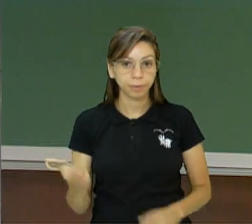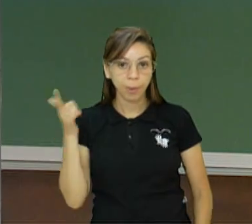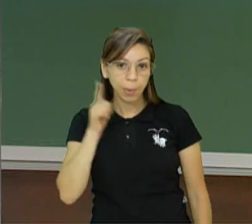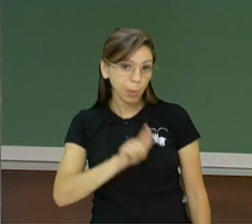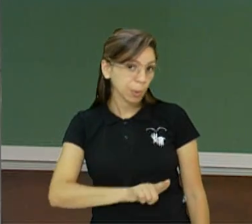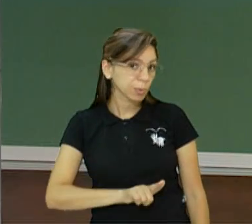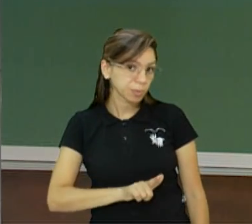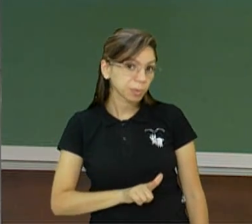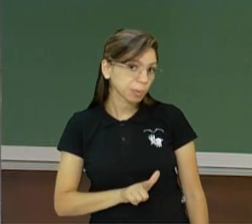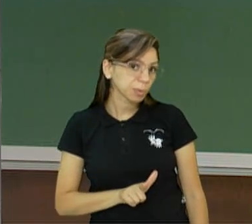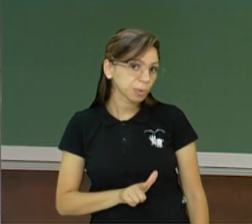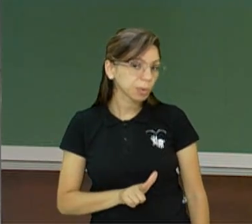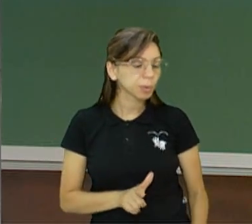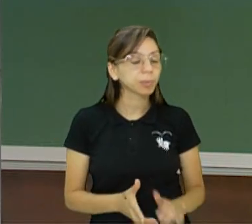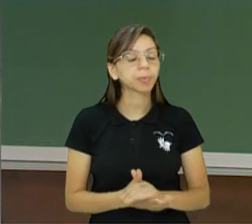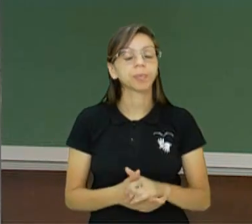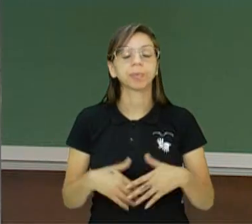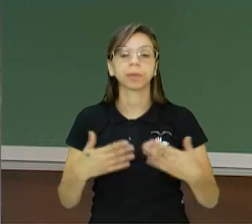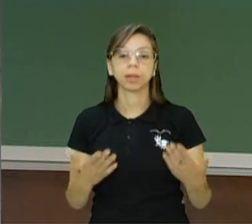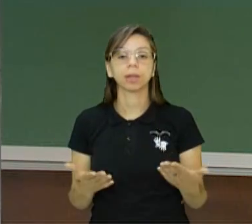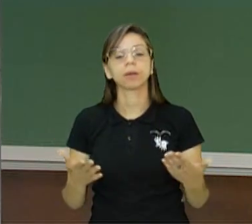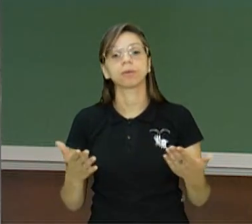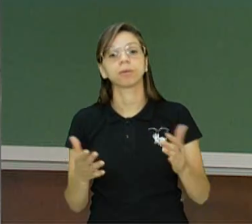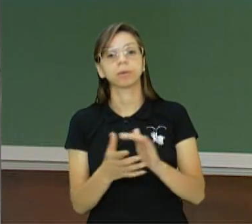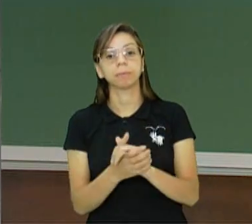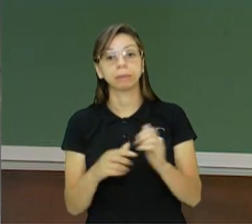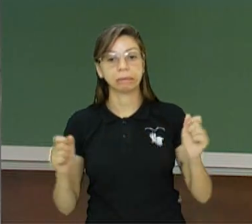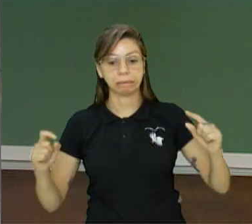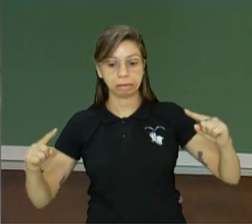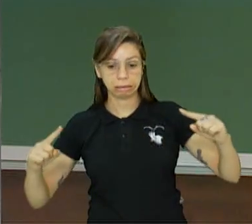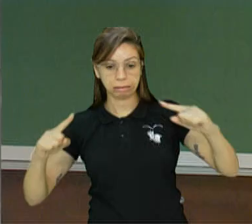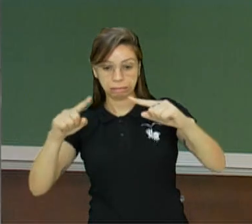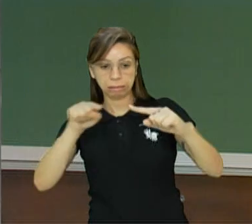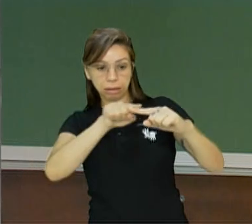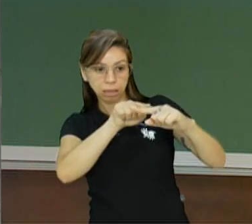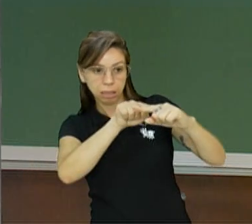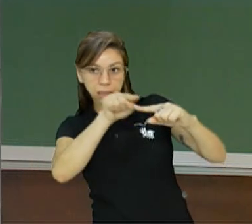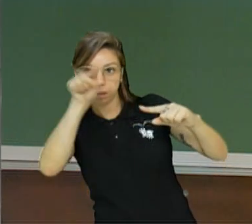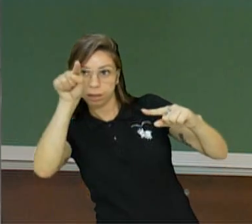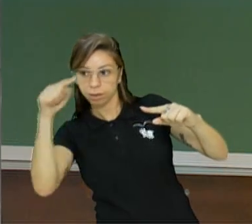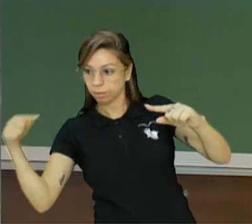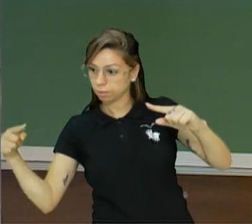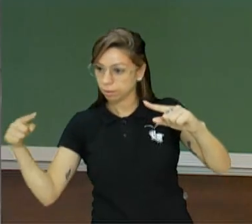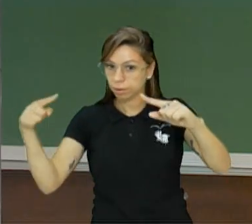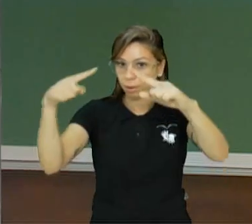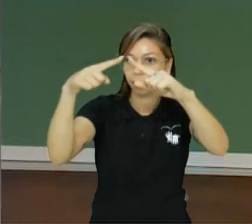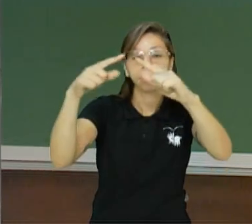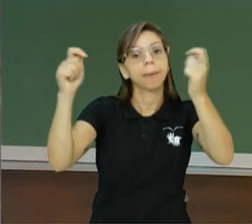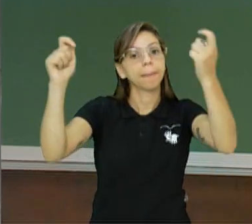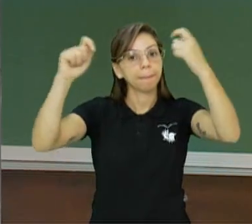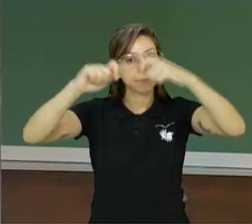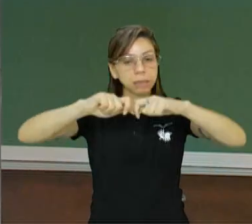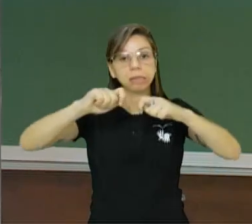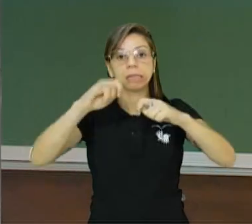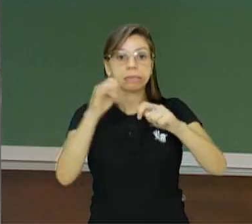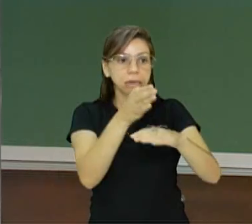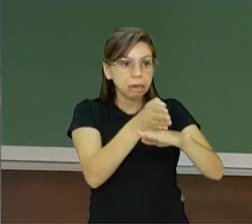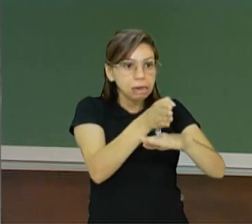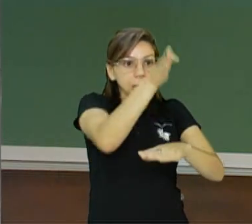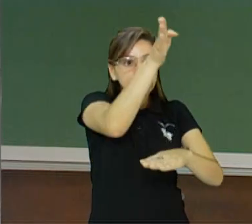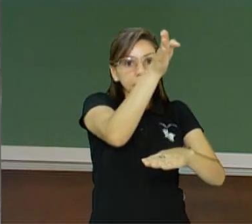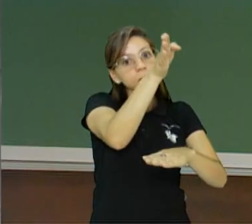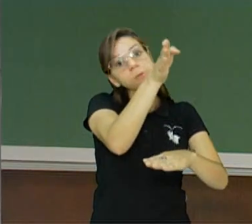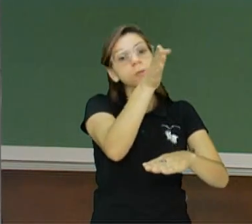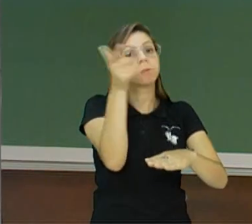Conseguiram colocar eles inclinados? Se vocês não colocam ele inclinado, os palitinhos não vão se juntar e não vão formar a pirâmide,